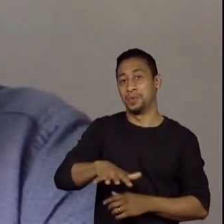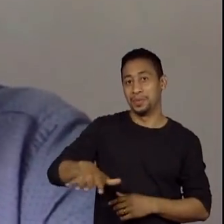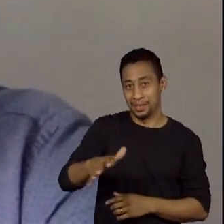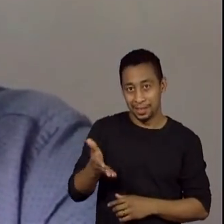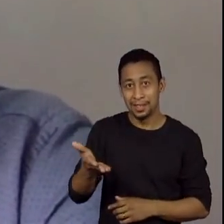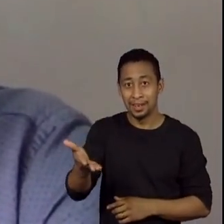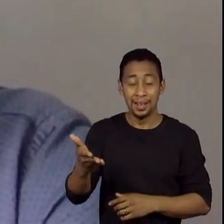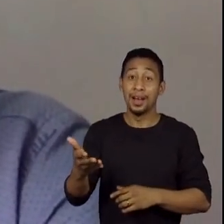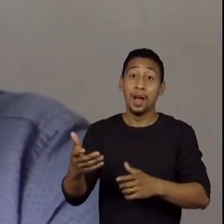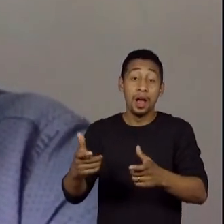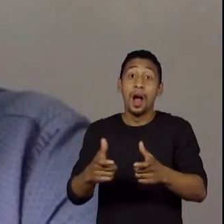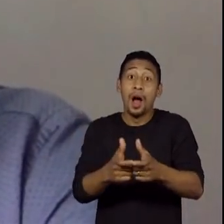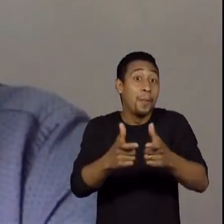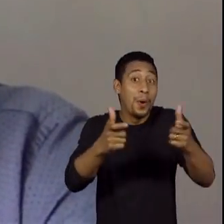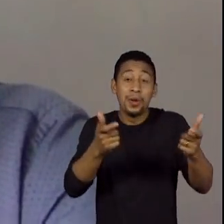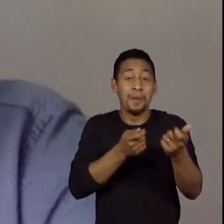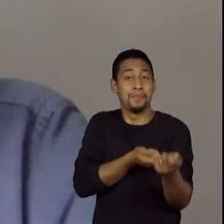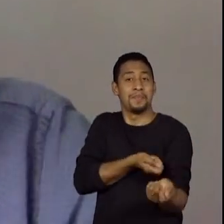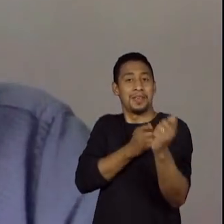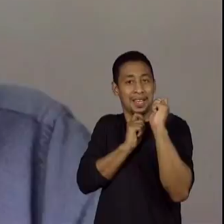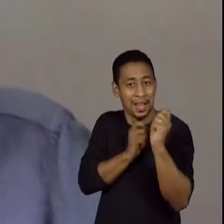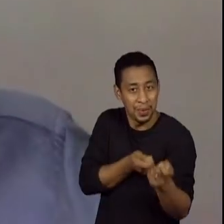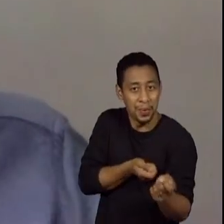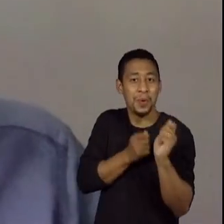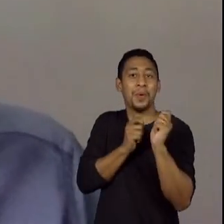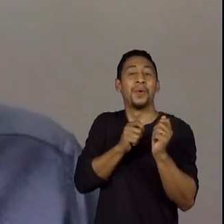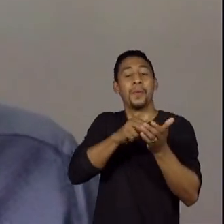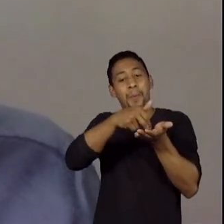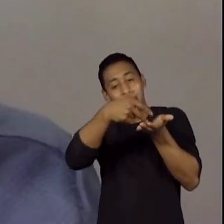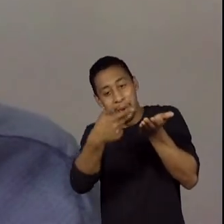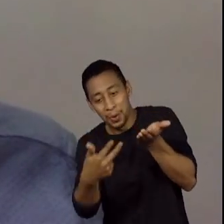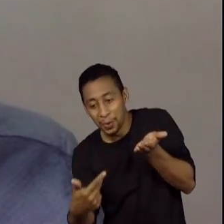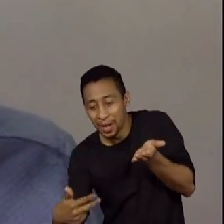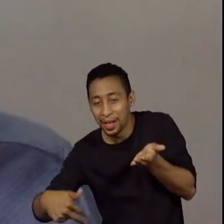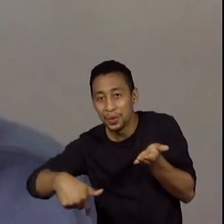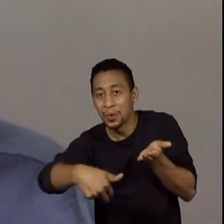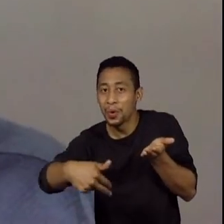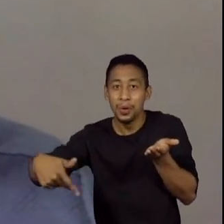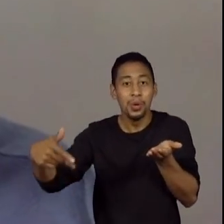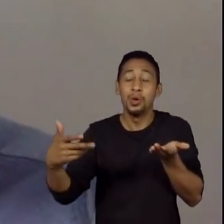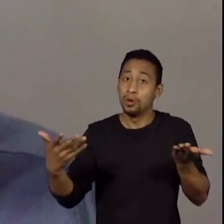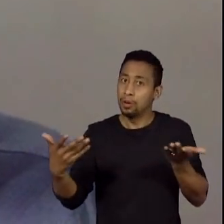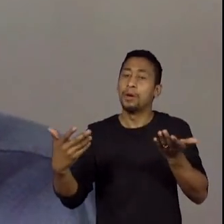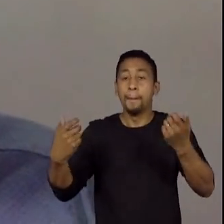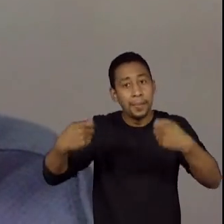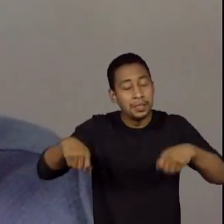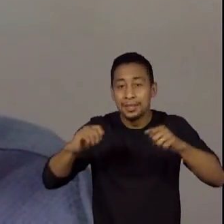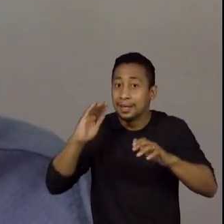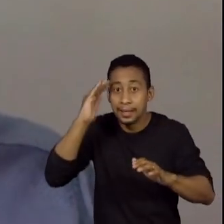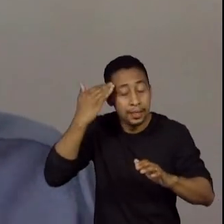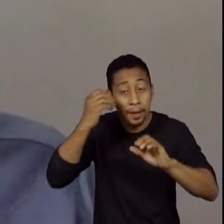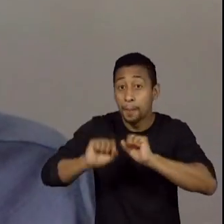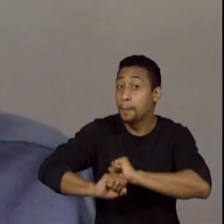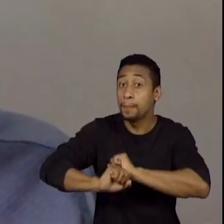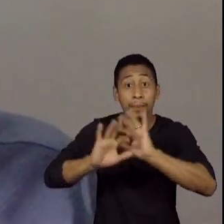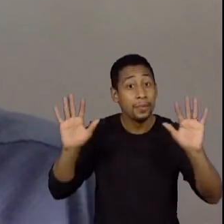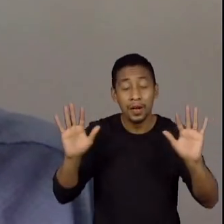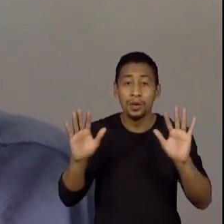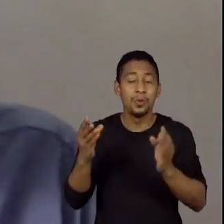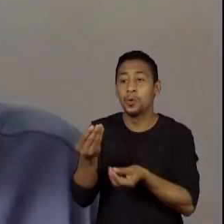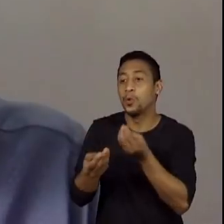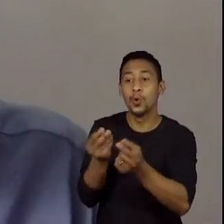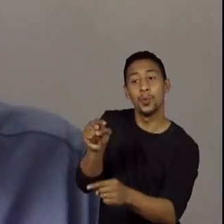e pescadores e usuários, a gente também bateu muito nessa tecla da necessidade de entender melhor esse uso e